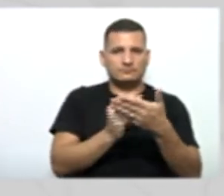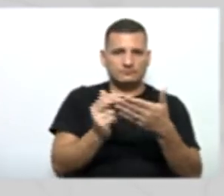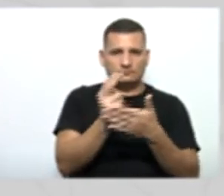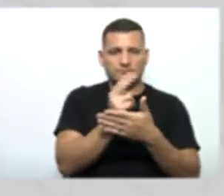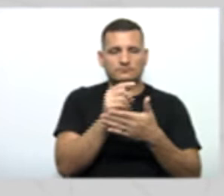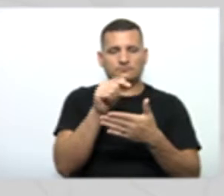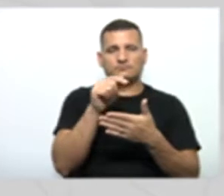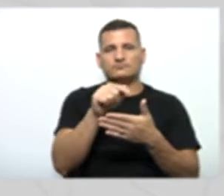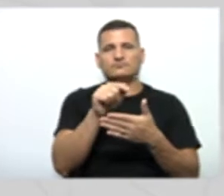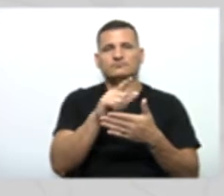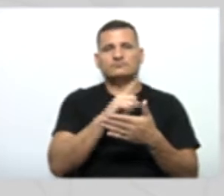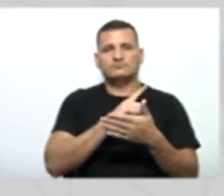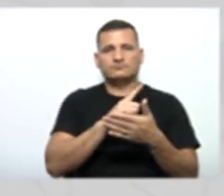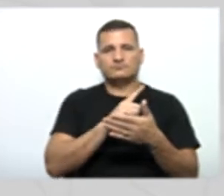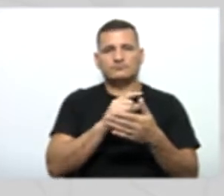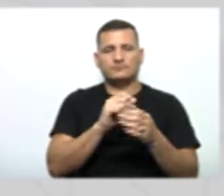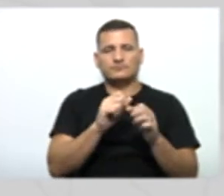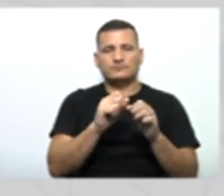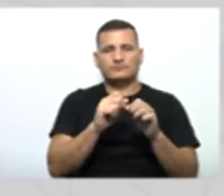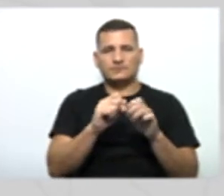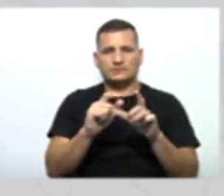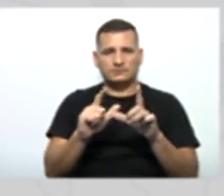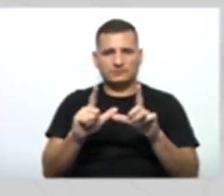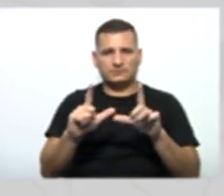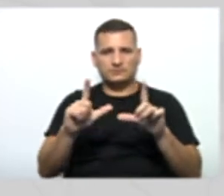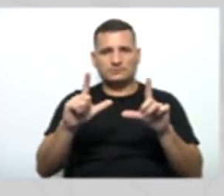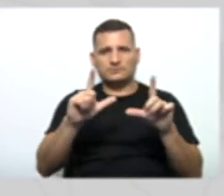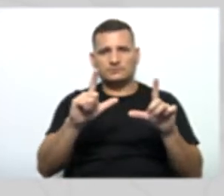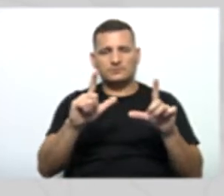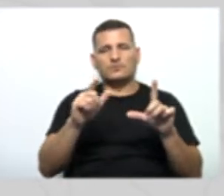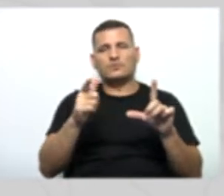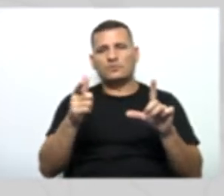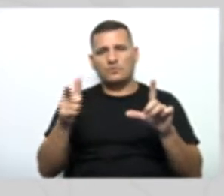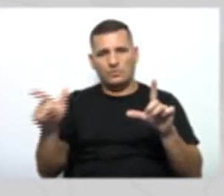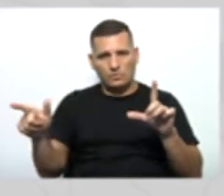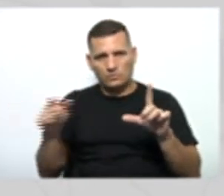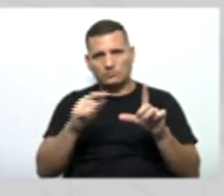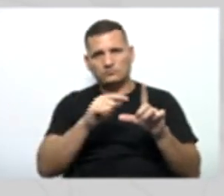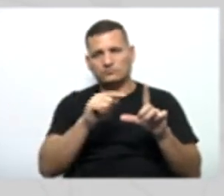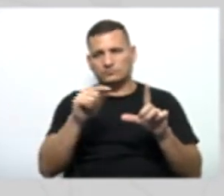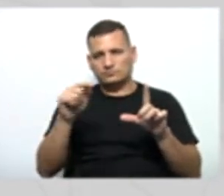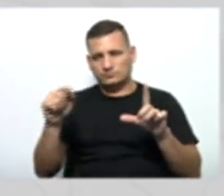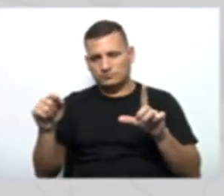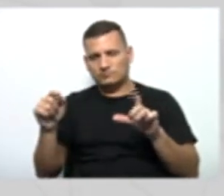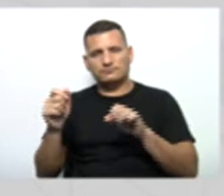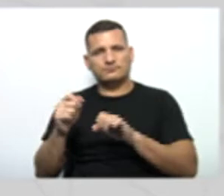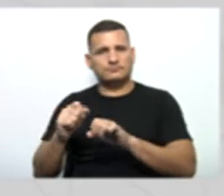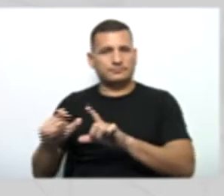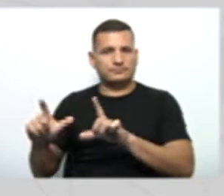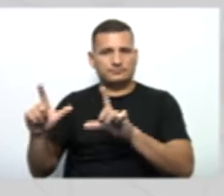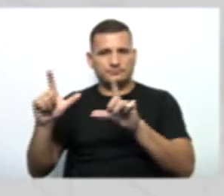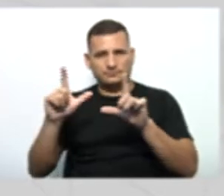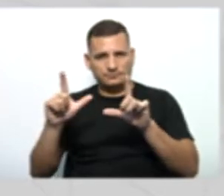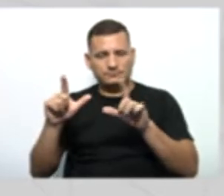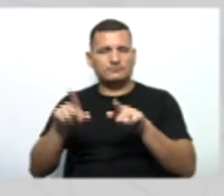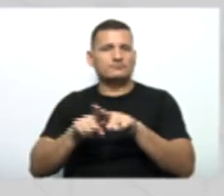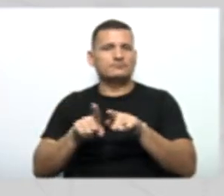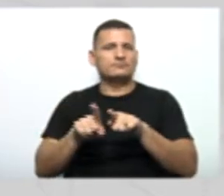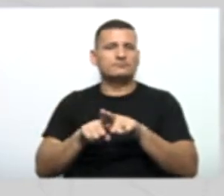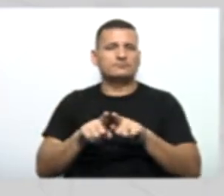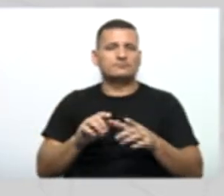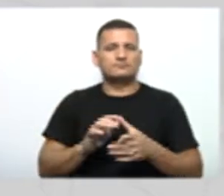executado, deve executar o outro caso de uso também. Quando isso acontece, em que